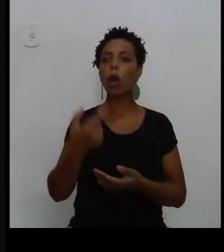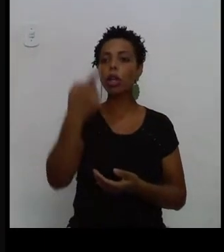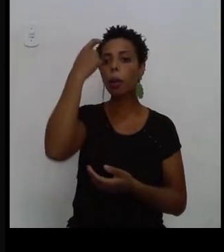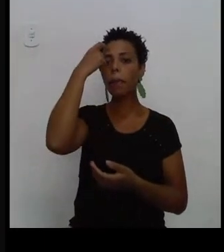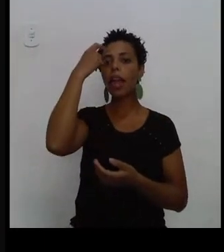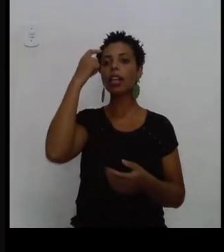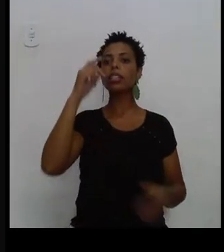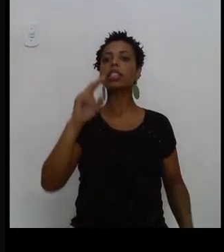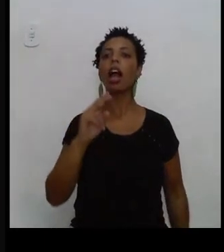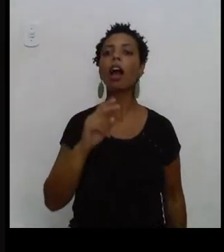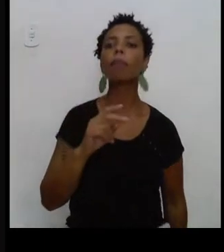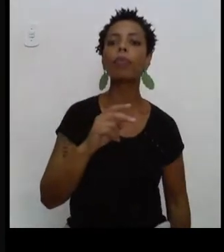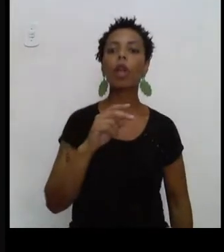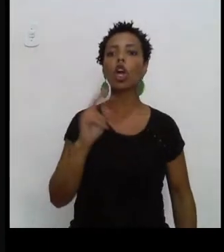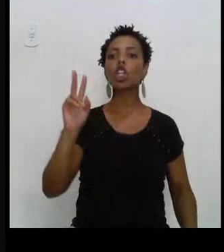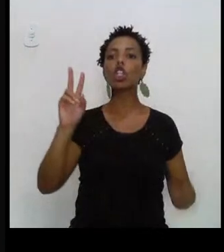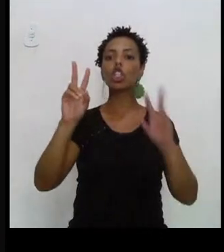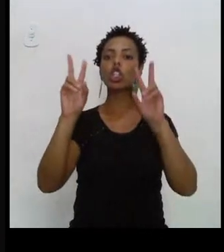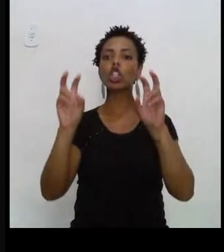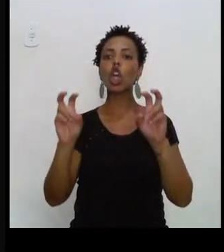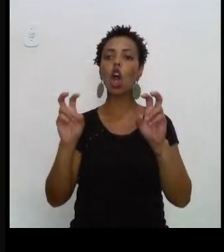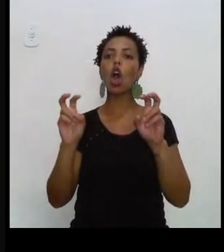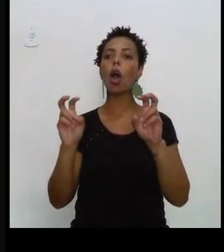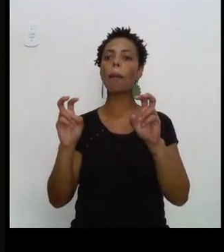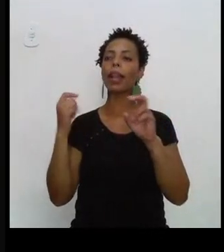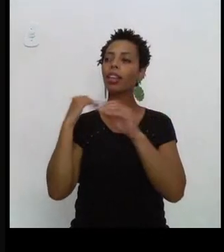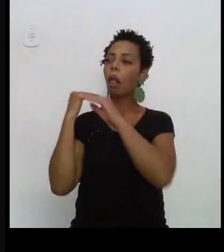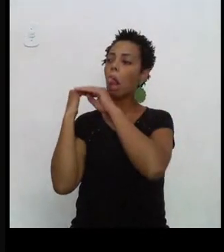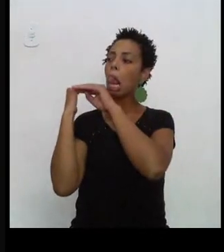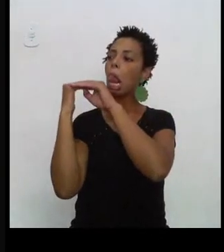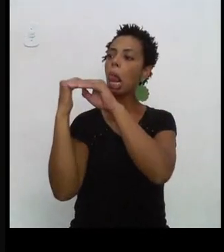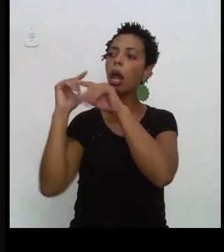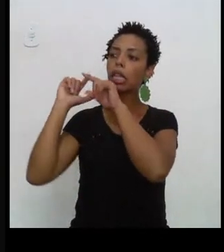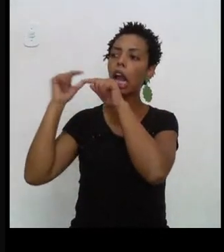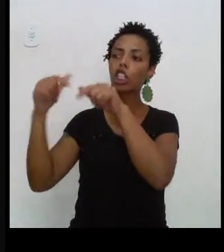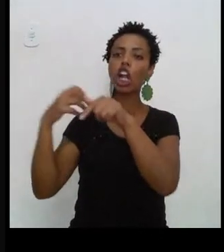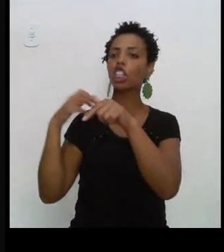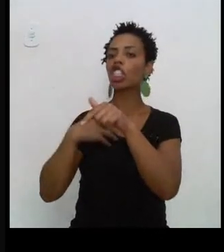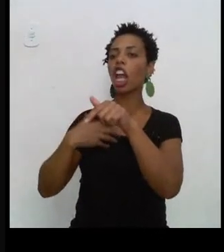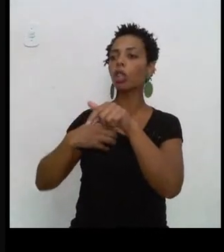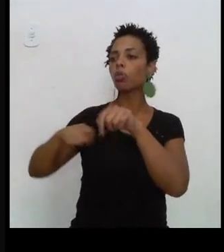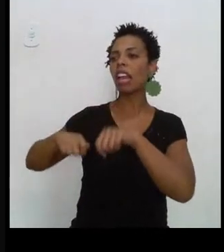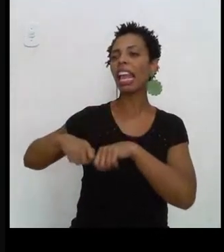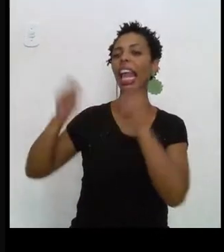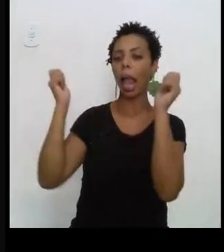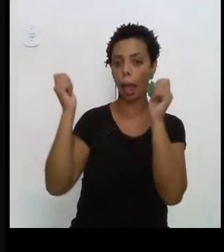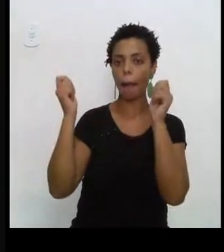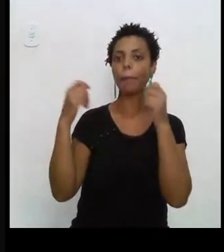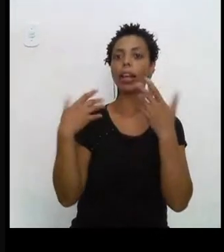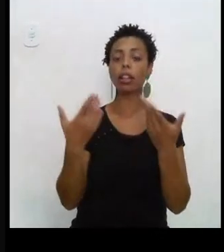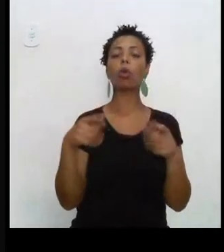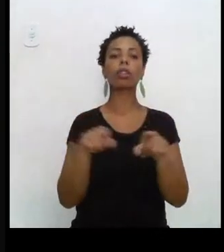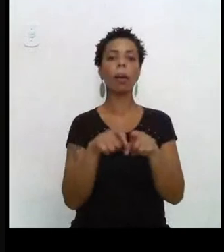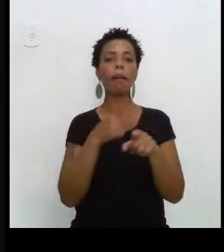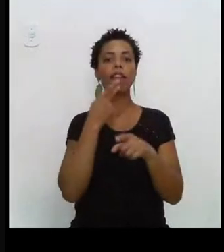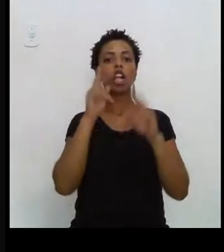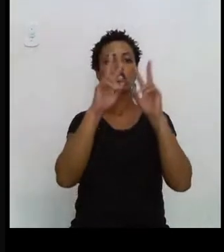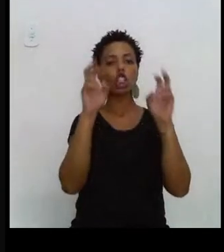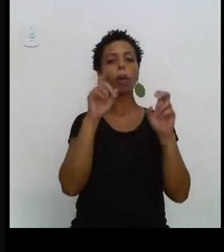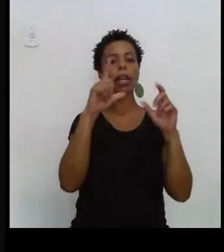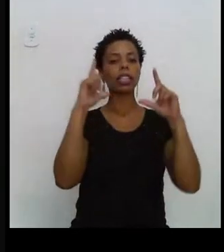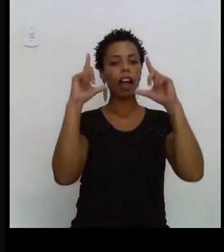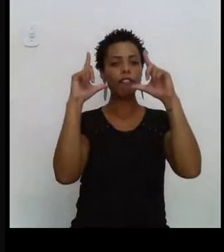e trailer ou ela funciona essa fotografia um para guardá-las dentro dela de alguns fragmentos em muro que